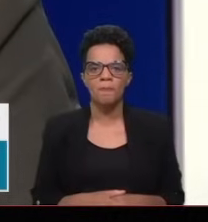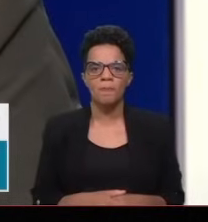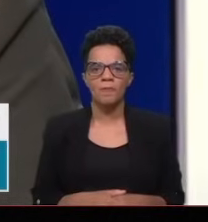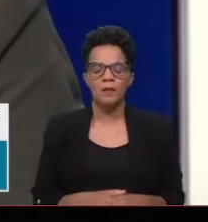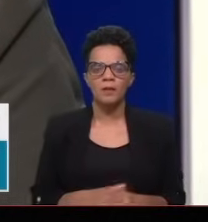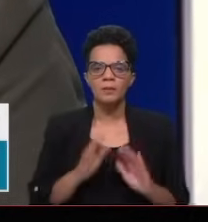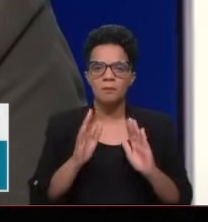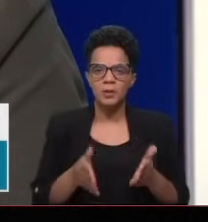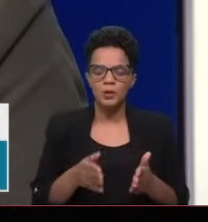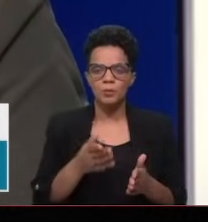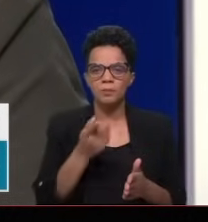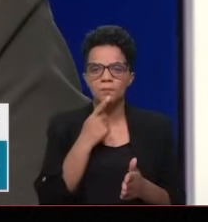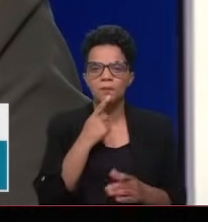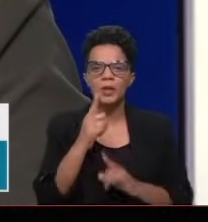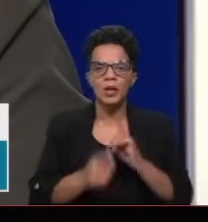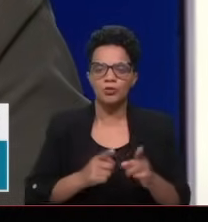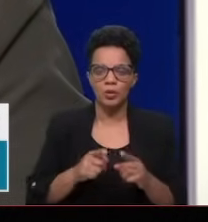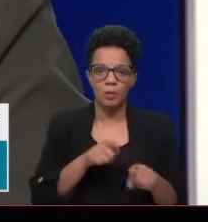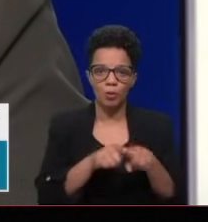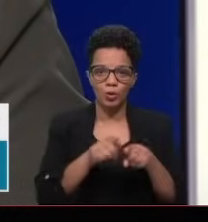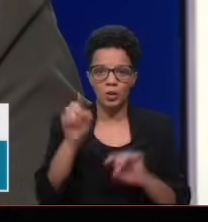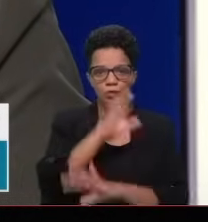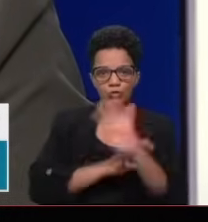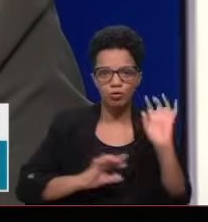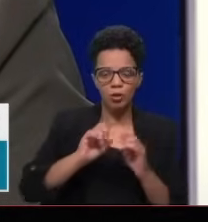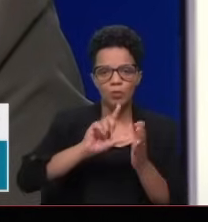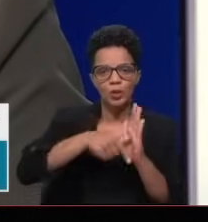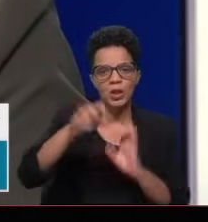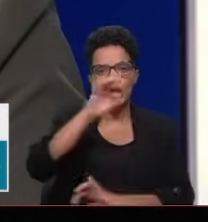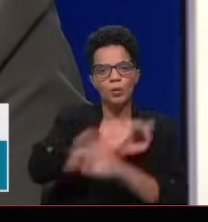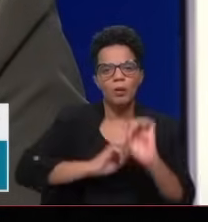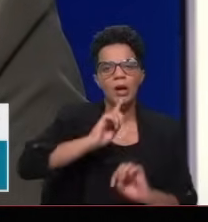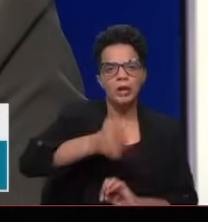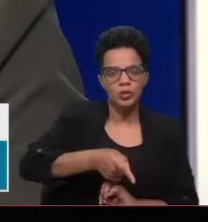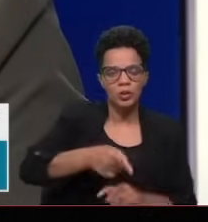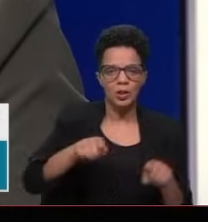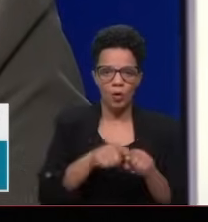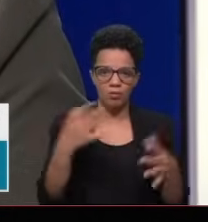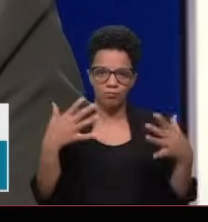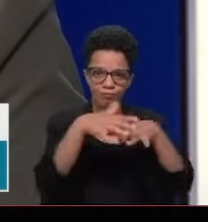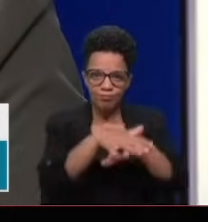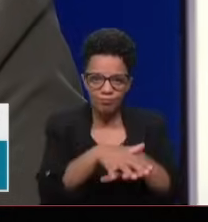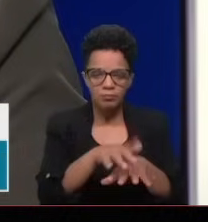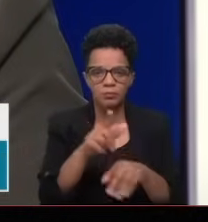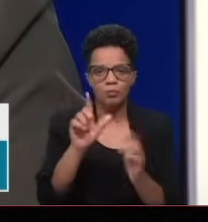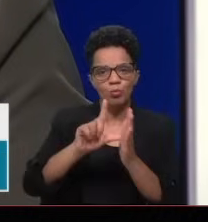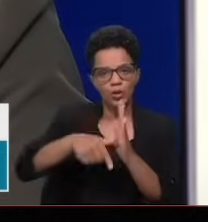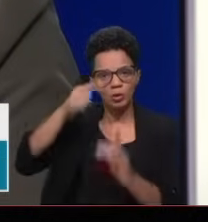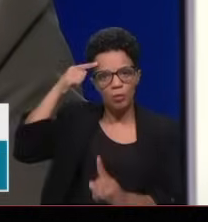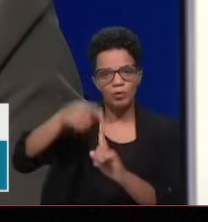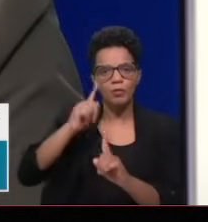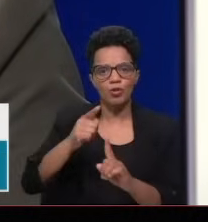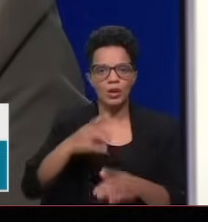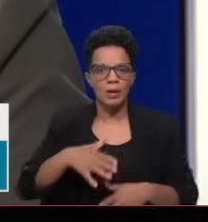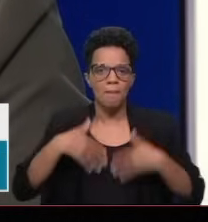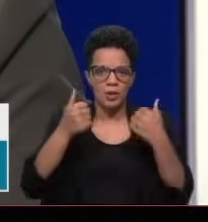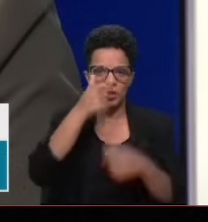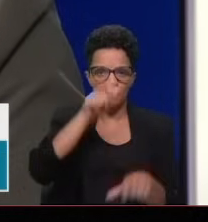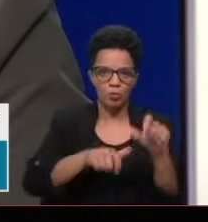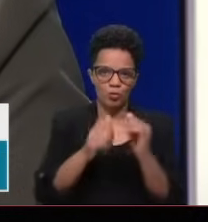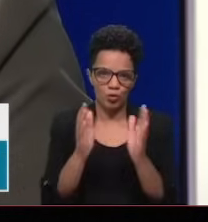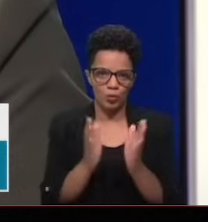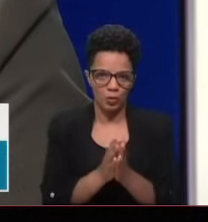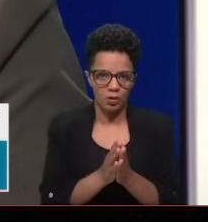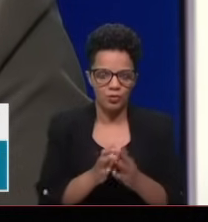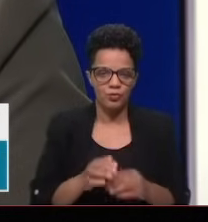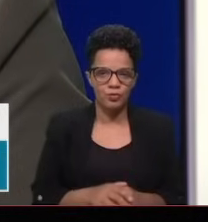observar é realmente estando na política Europeia o projeto Europeu é um projeto de integração é um projeto de procura de bem-estar para todas as pessoas